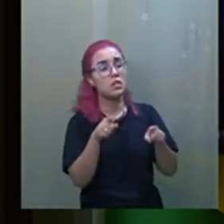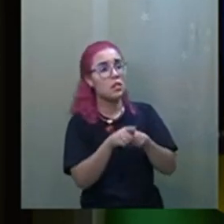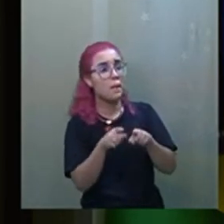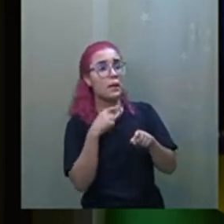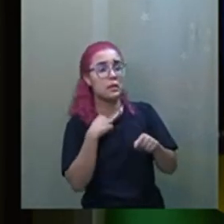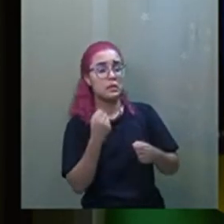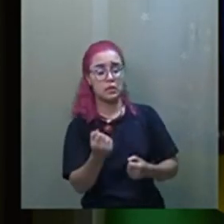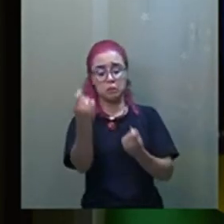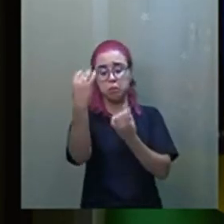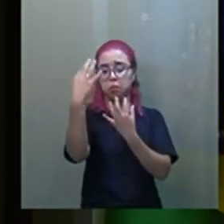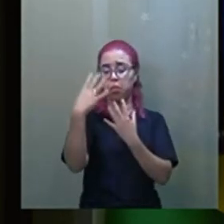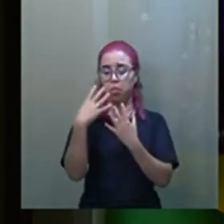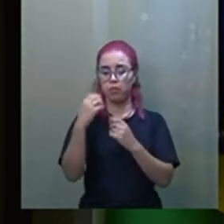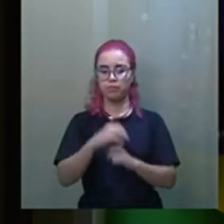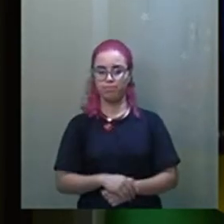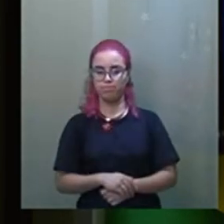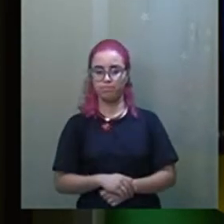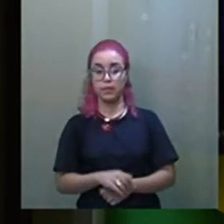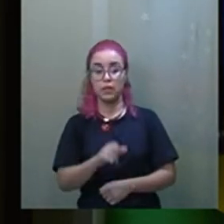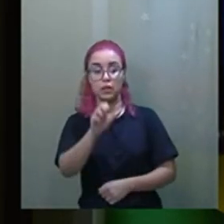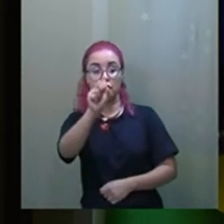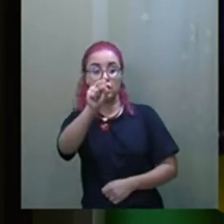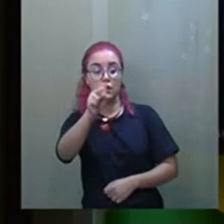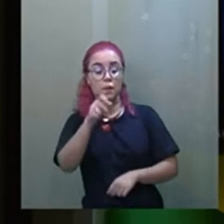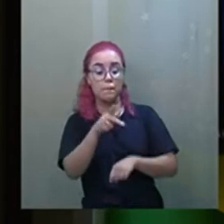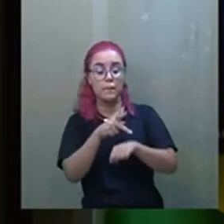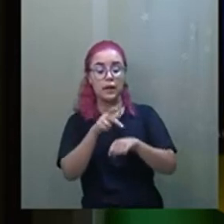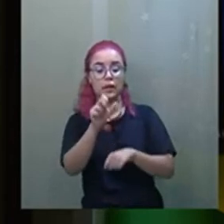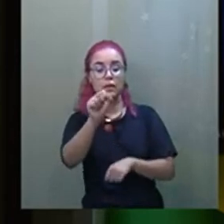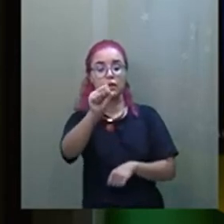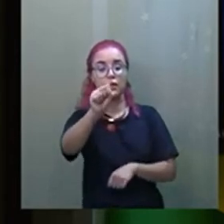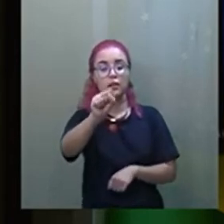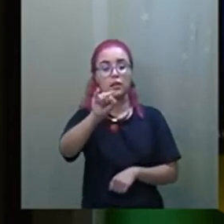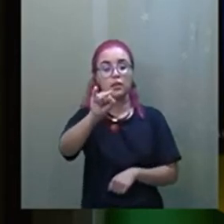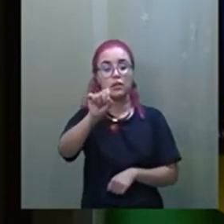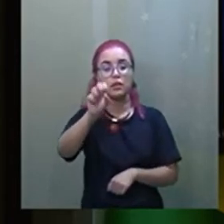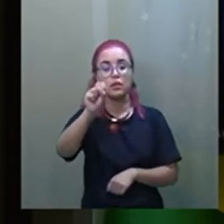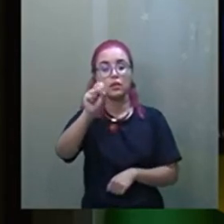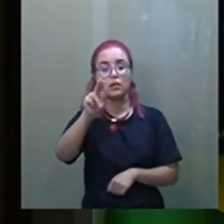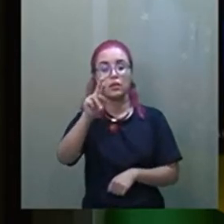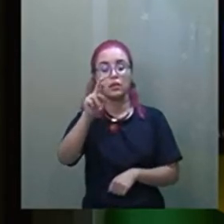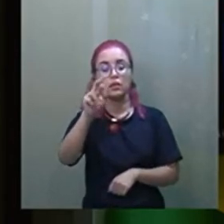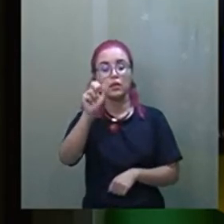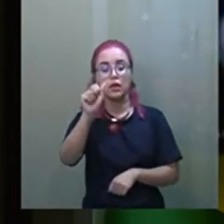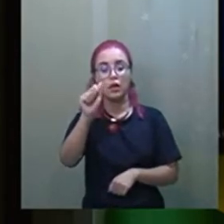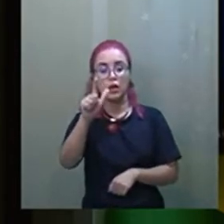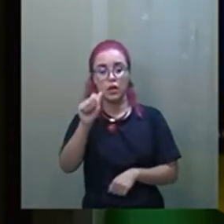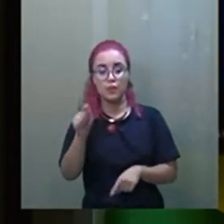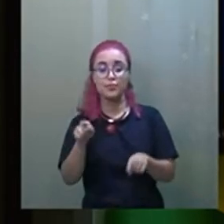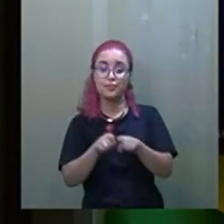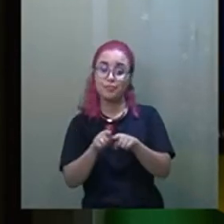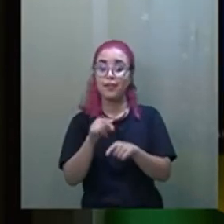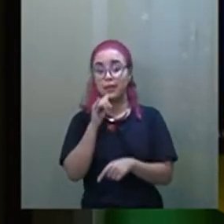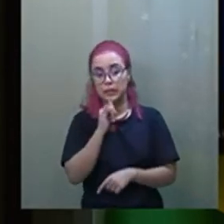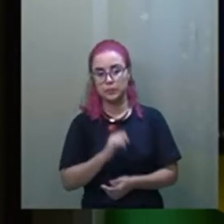Israel é um exemplo disso. Toda vacina, isso aí ao longo da história, não é